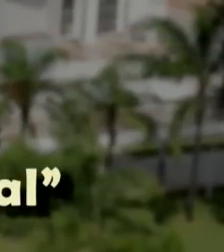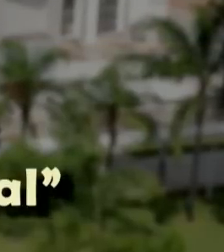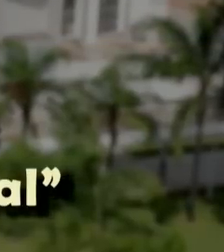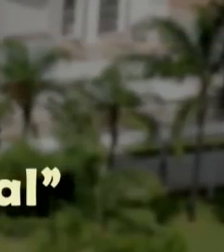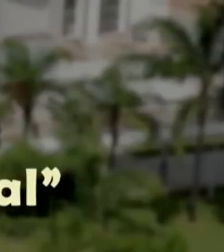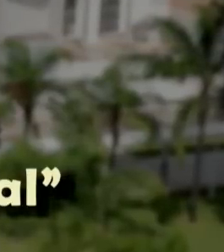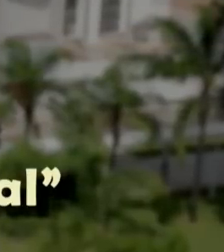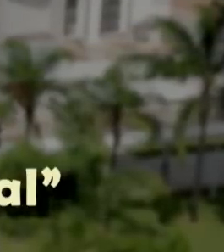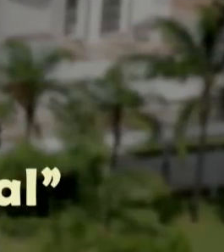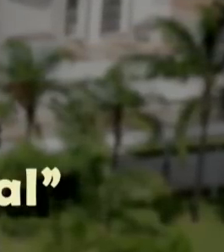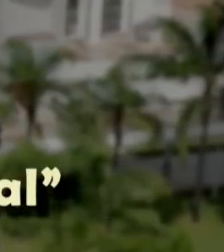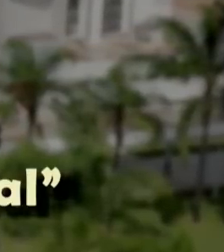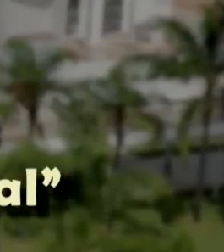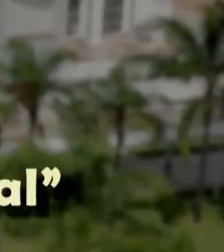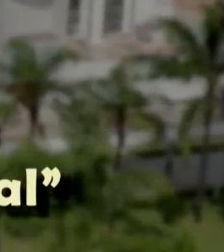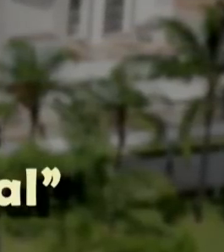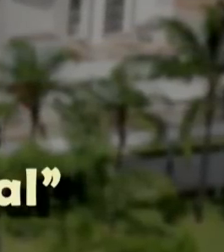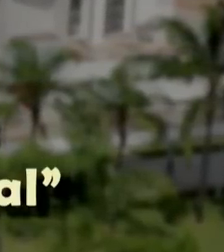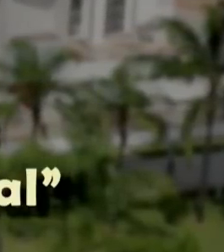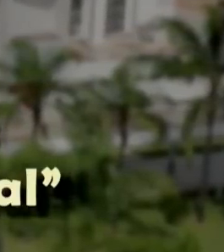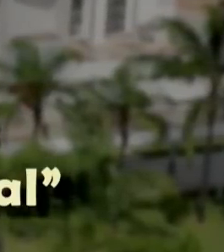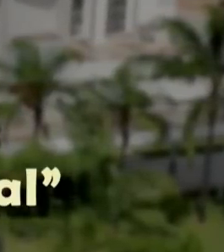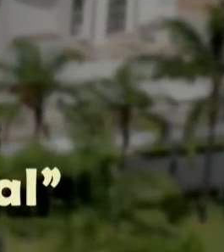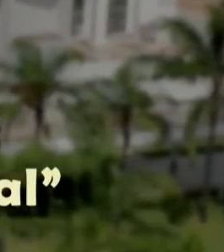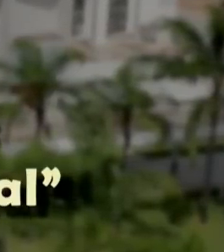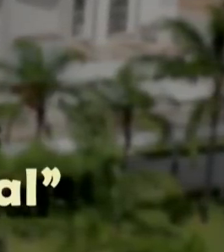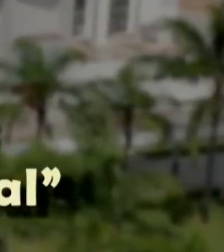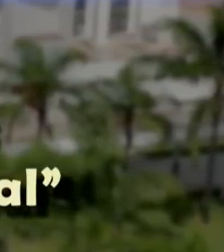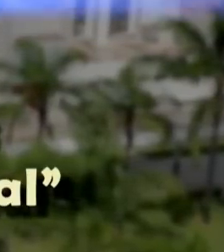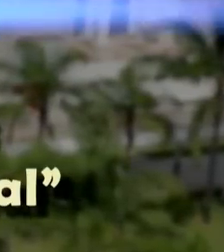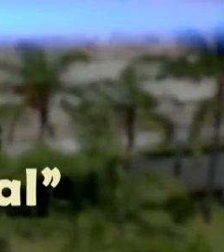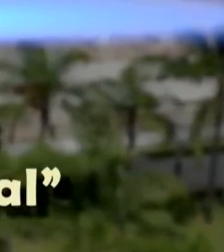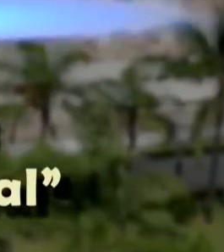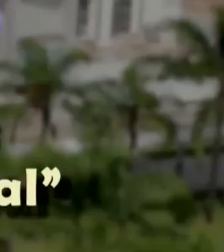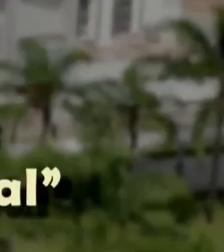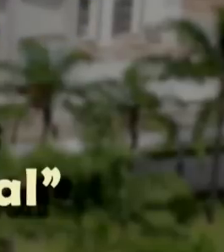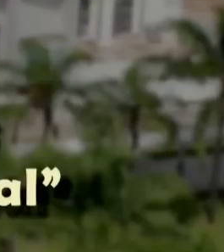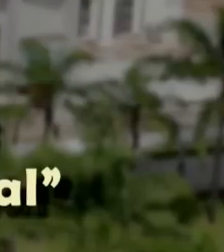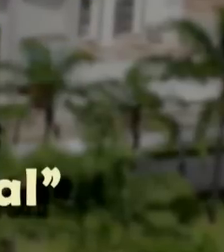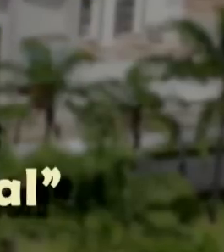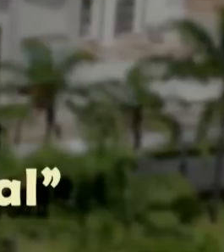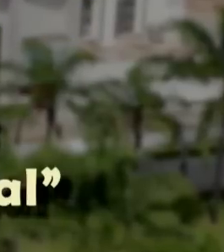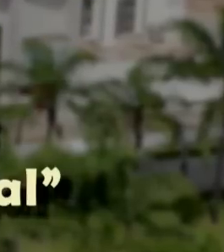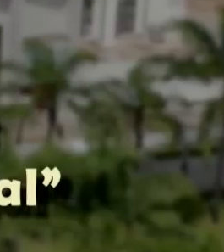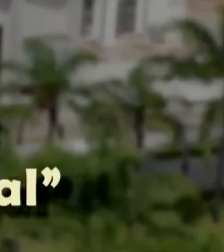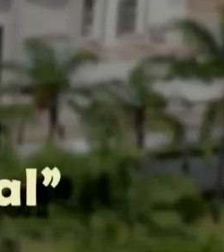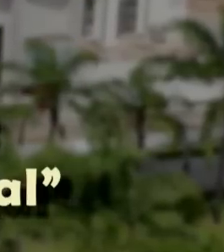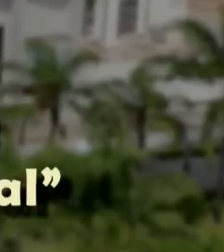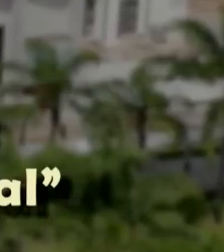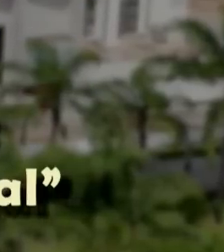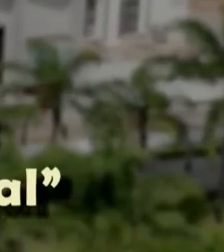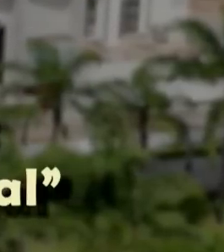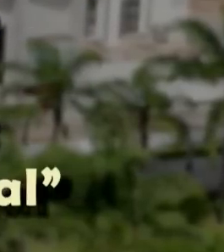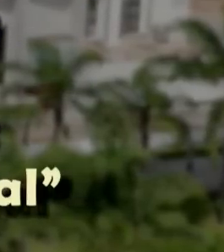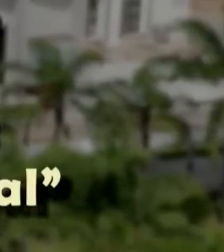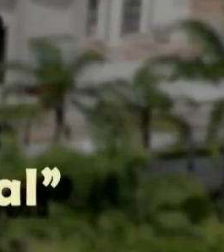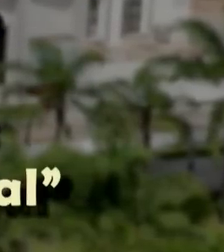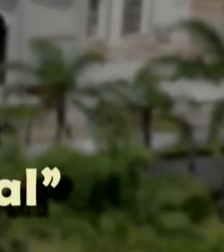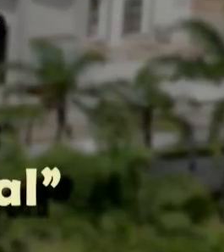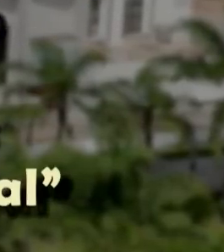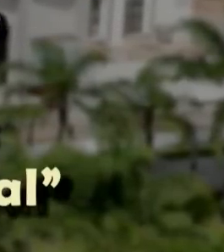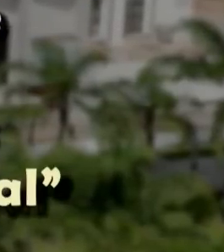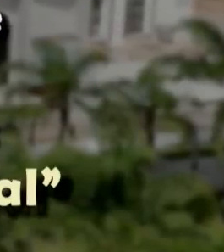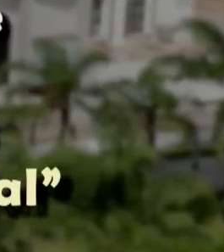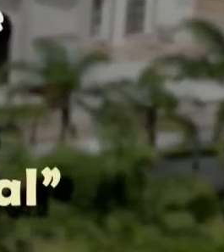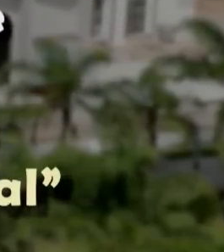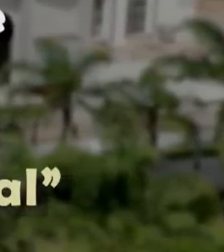2 de julho, terça-feira, às 15 horas, no mini auditório. A preletora será Sheila Marrocolo, da Igreja